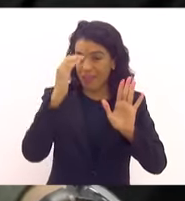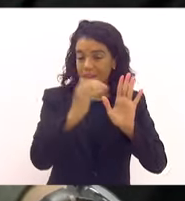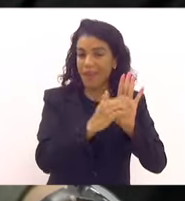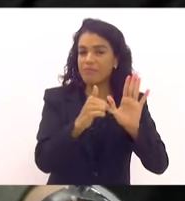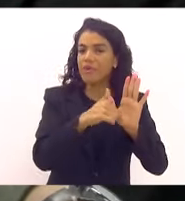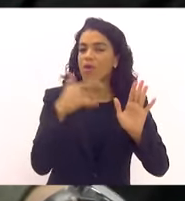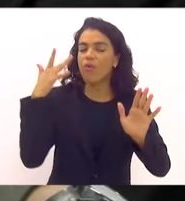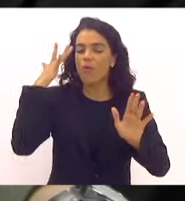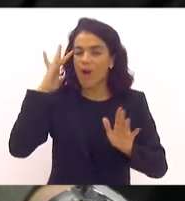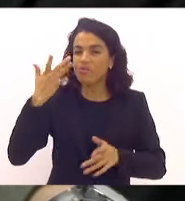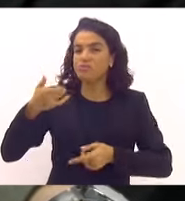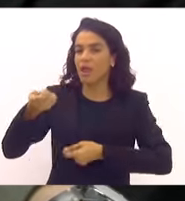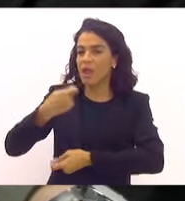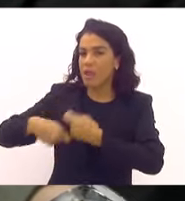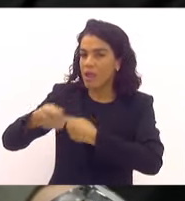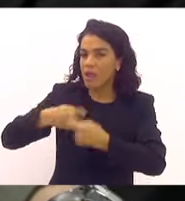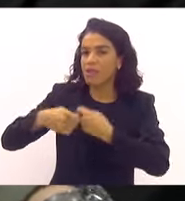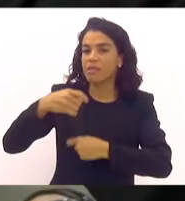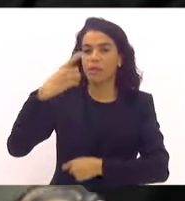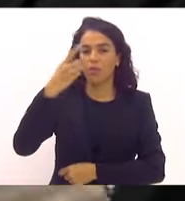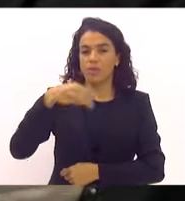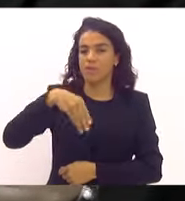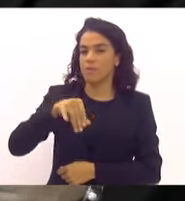que a argumentação do deputado Mink